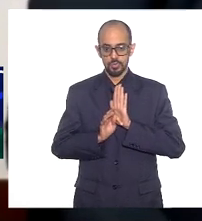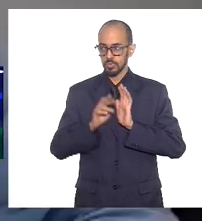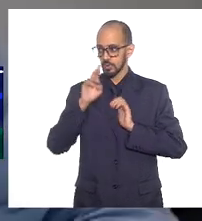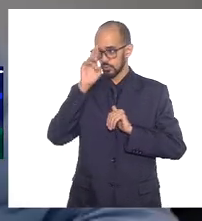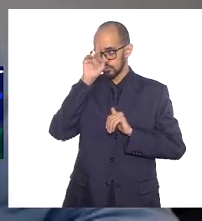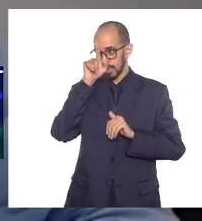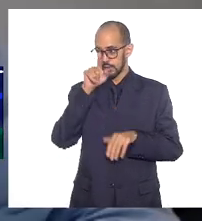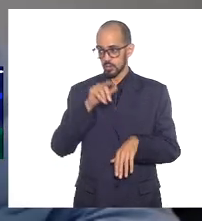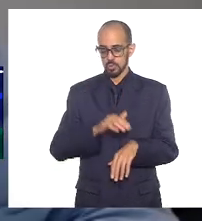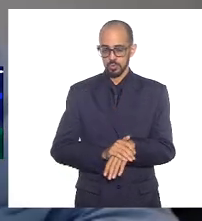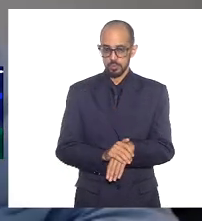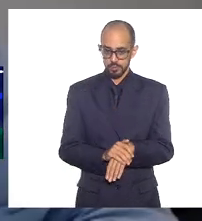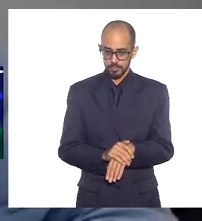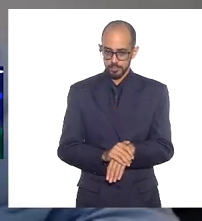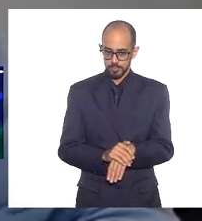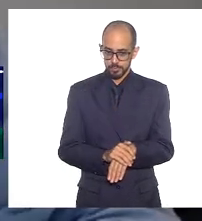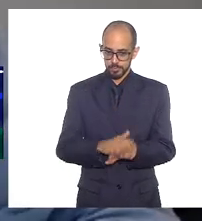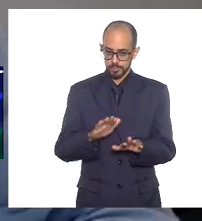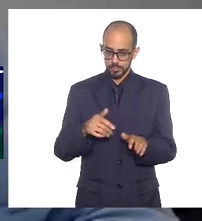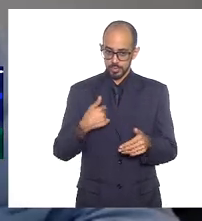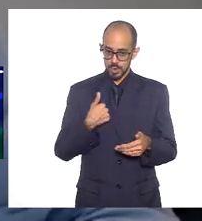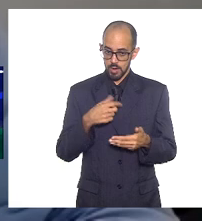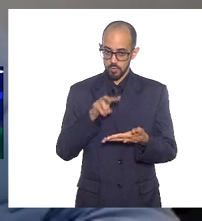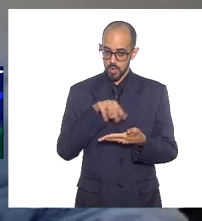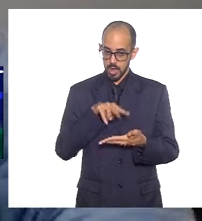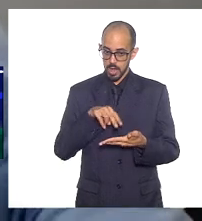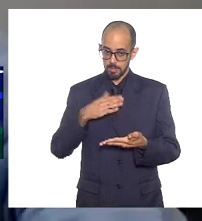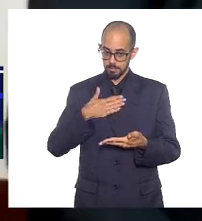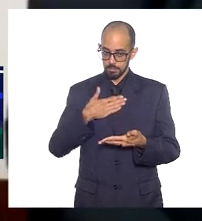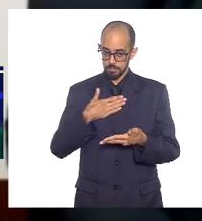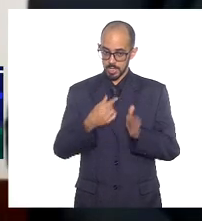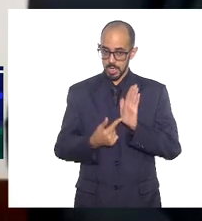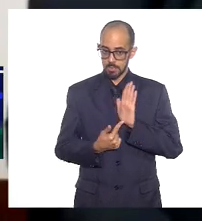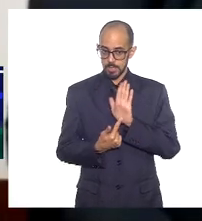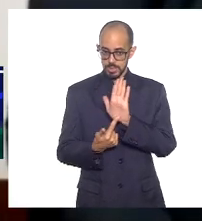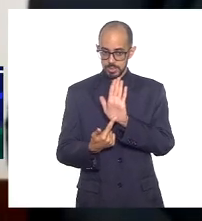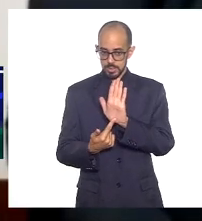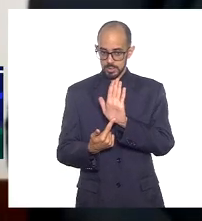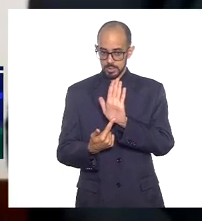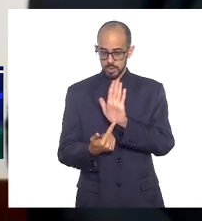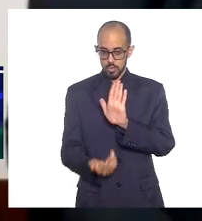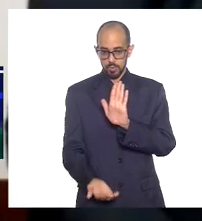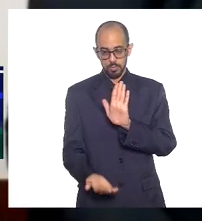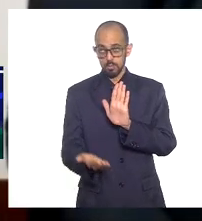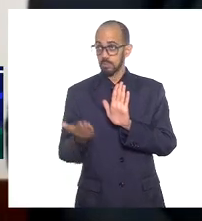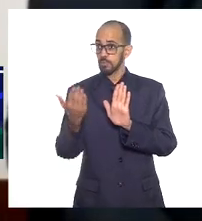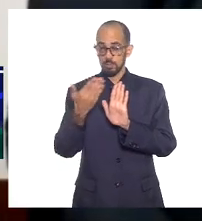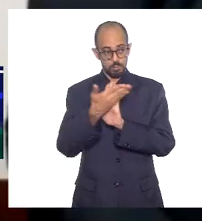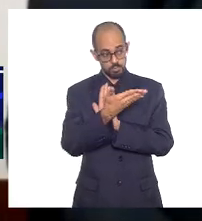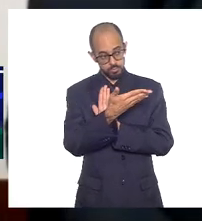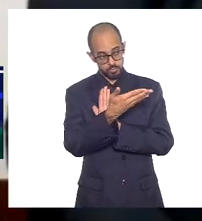Eu vou ler o que eu apresentei. Tá? Se Vossa Excelência puder aí.